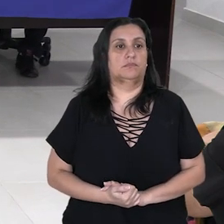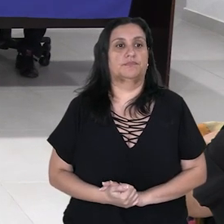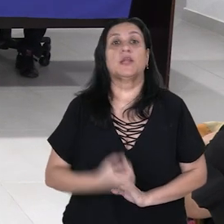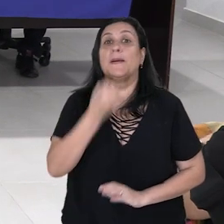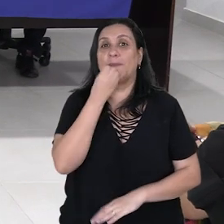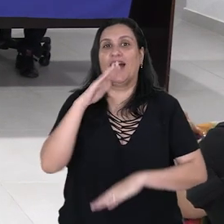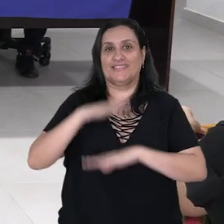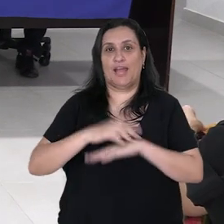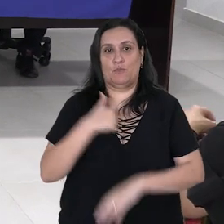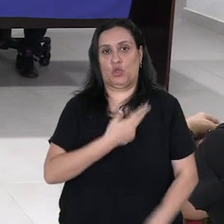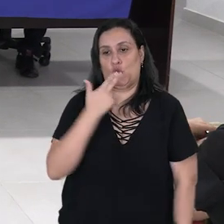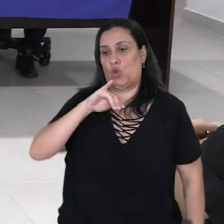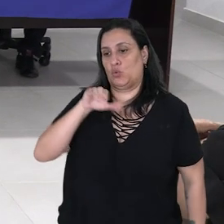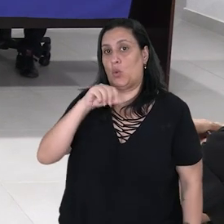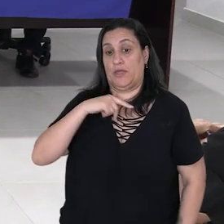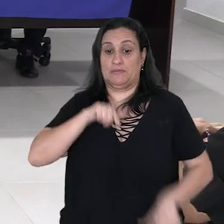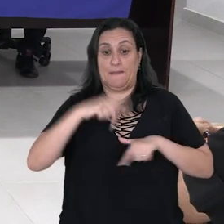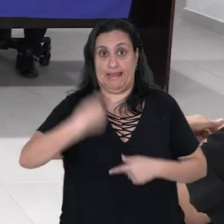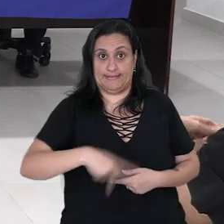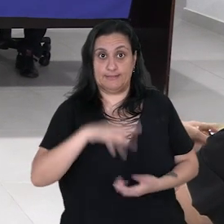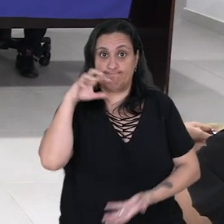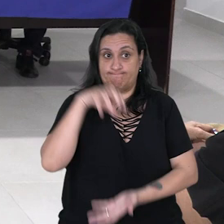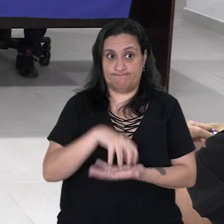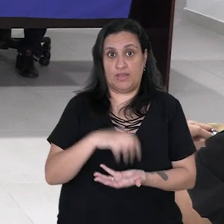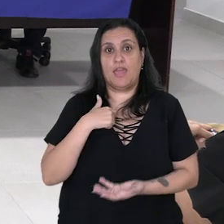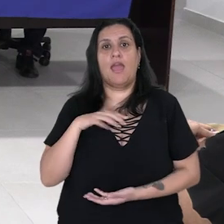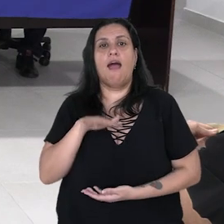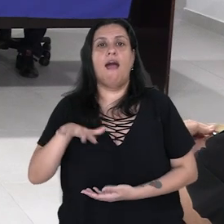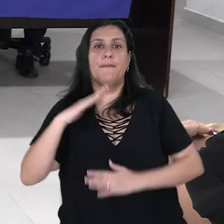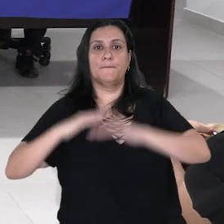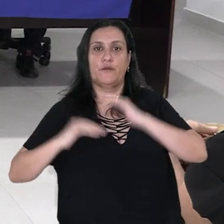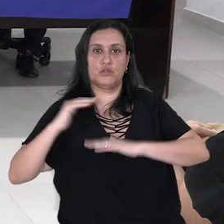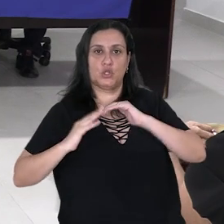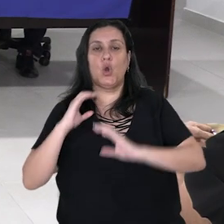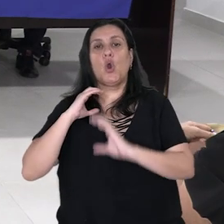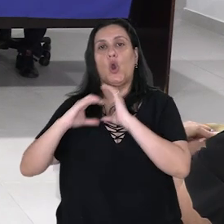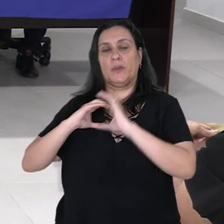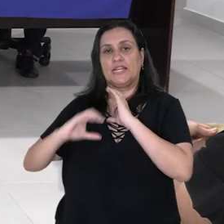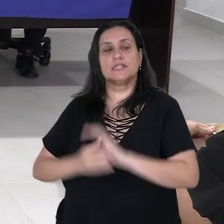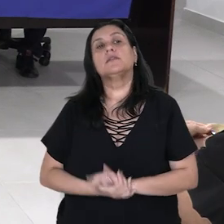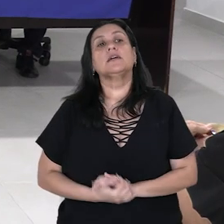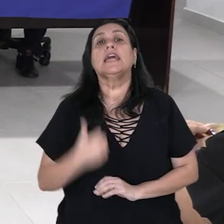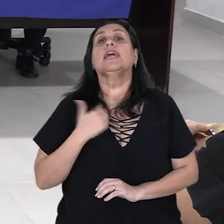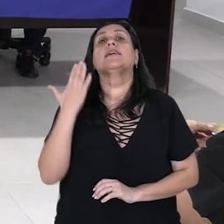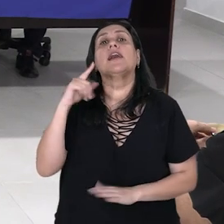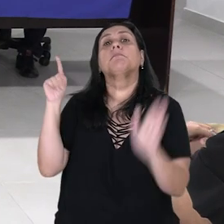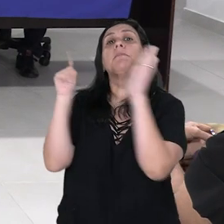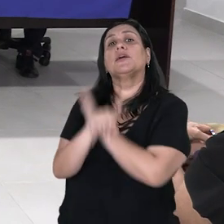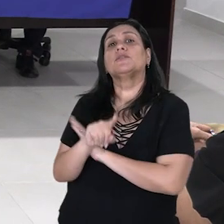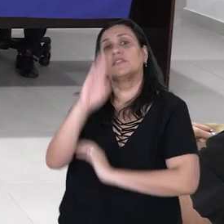Boa tarde, meu nome é João Carlos, eu trabalho aqui no CBPF, sou da parte do INSS, Núcleo de Comunicação. Eu queria fazer uma